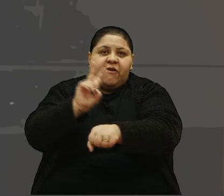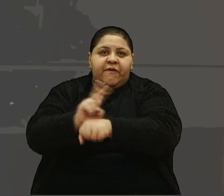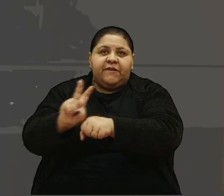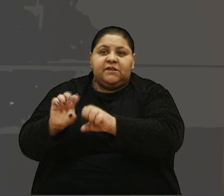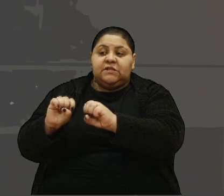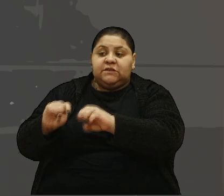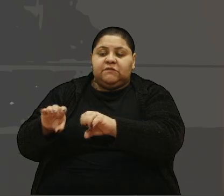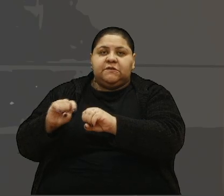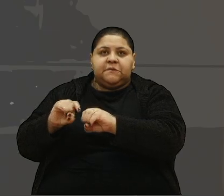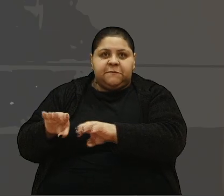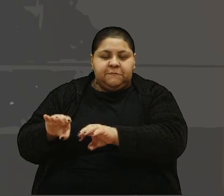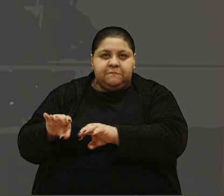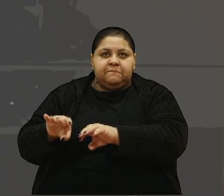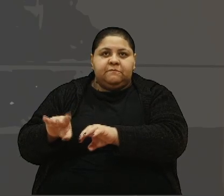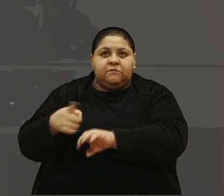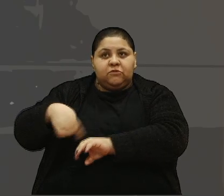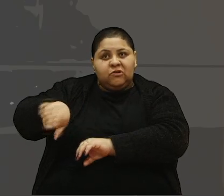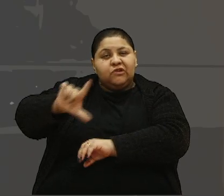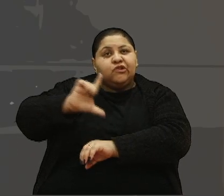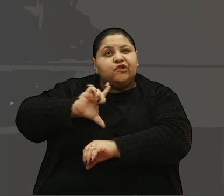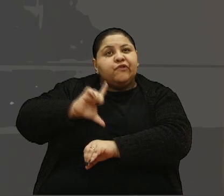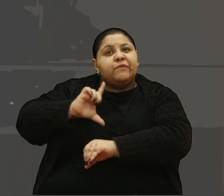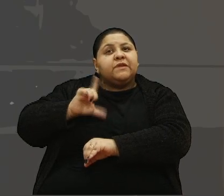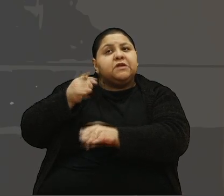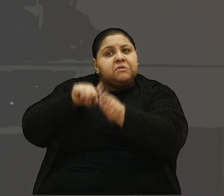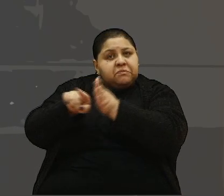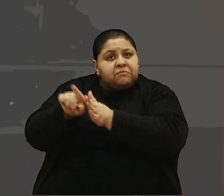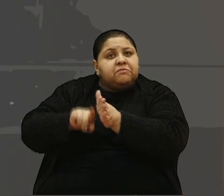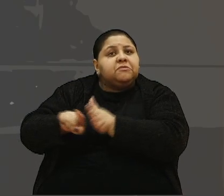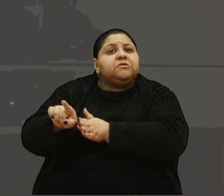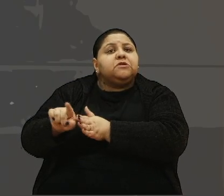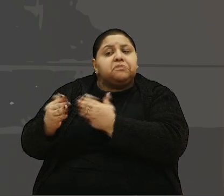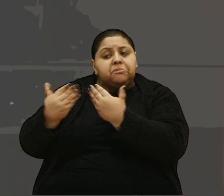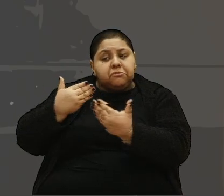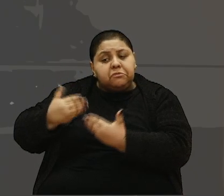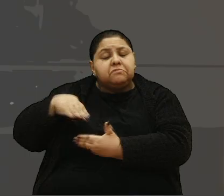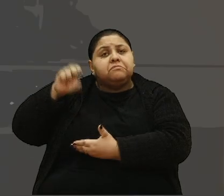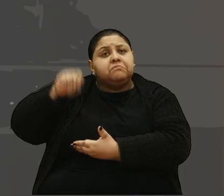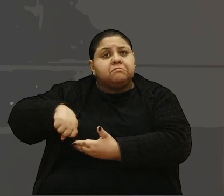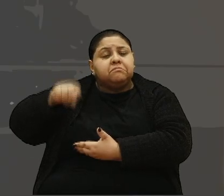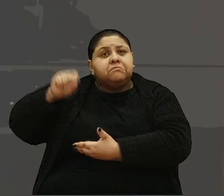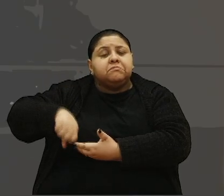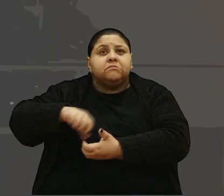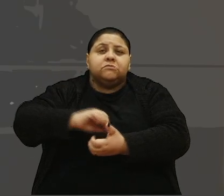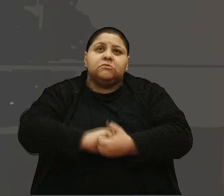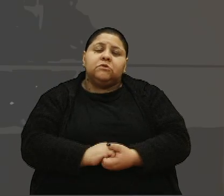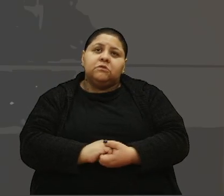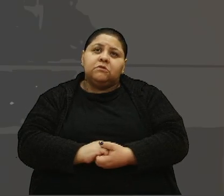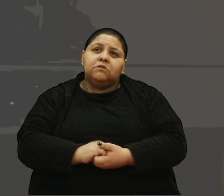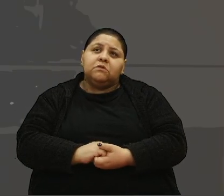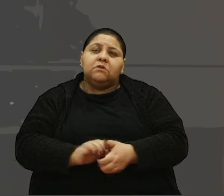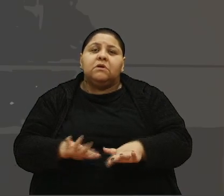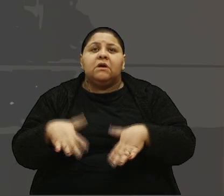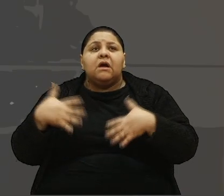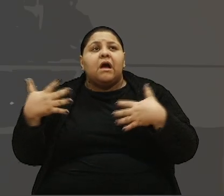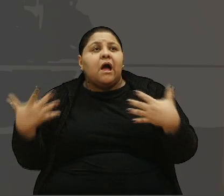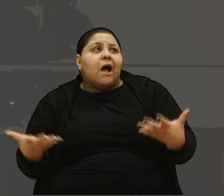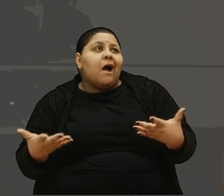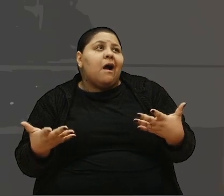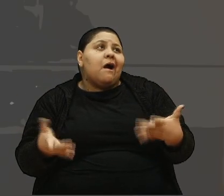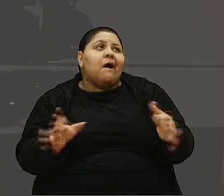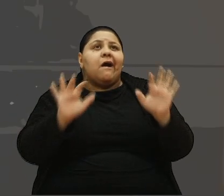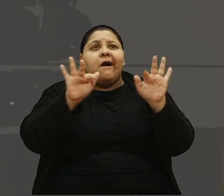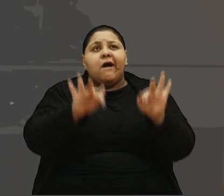infantil, nós vamos ter questionamentos, sim, nós vamos ter questionamentos. Ah, mas vai quebrar